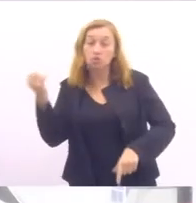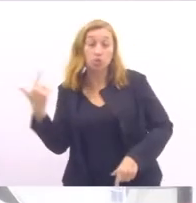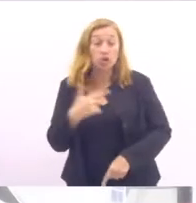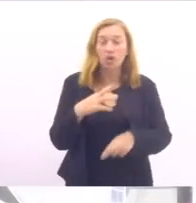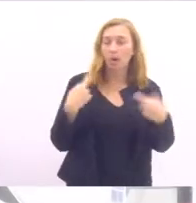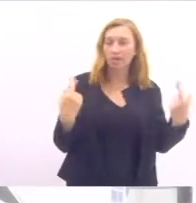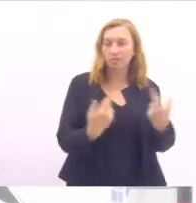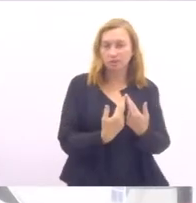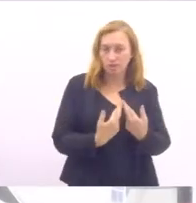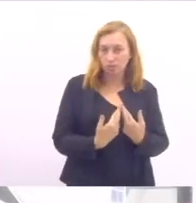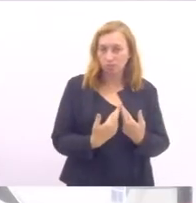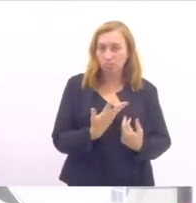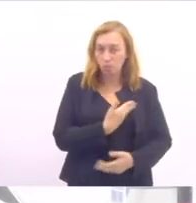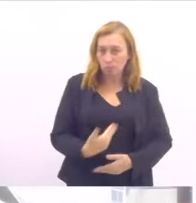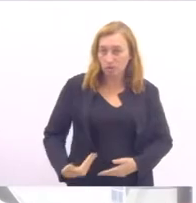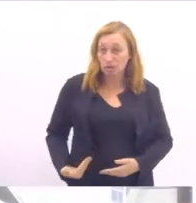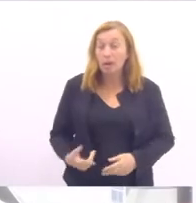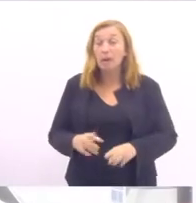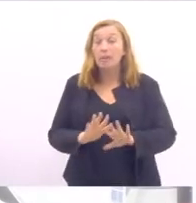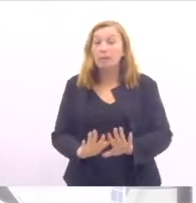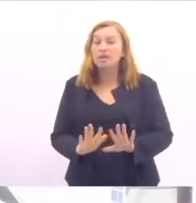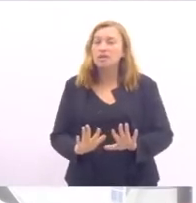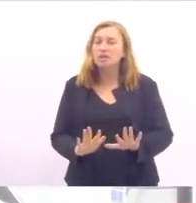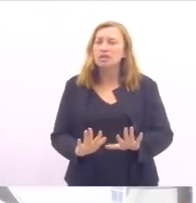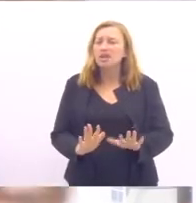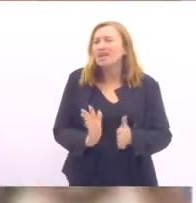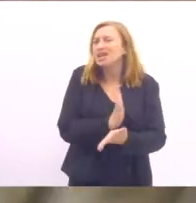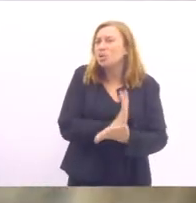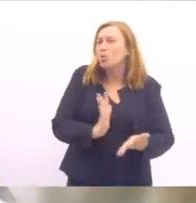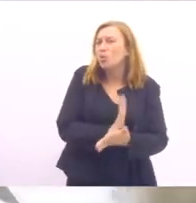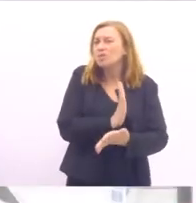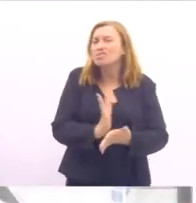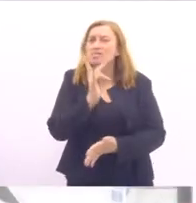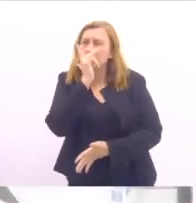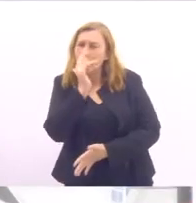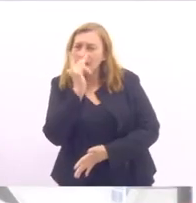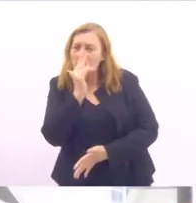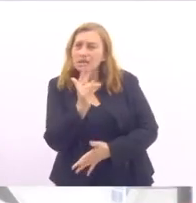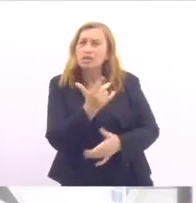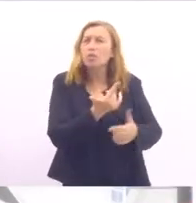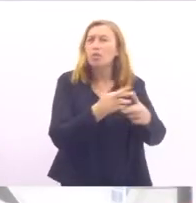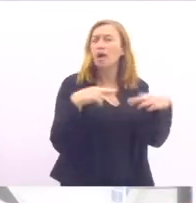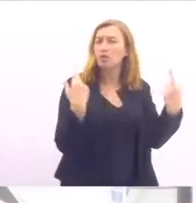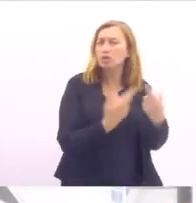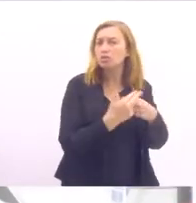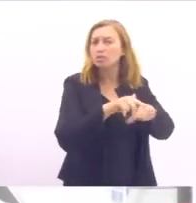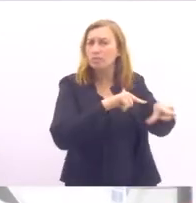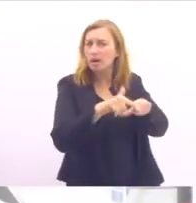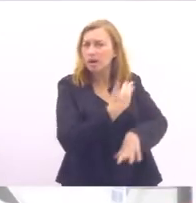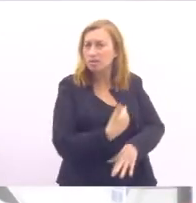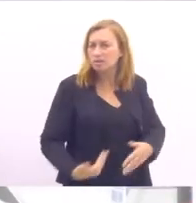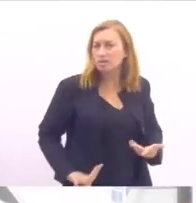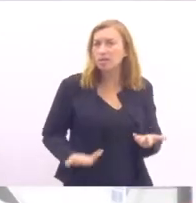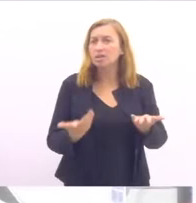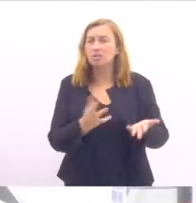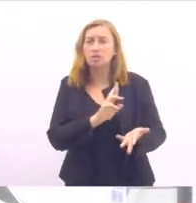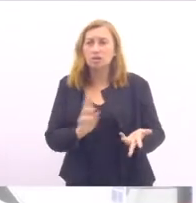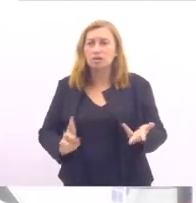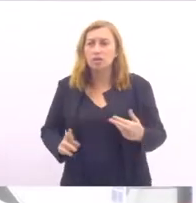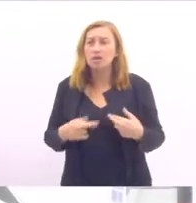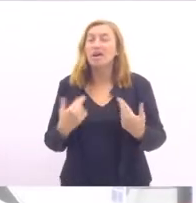audiência. No fundo, tem coisas parecidas com uma reunião de trabalho e uma audiência. Uma audiência normalmente tem